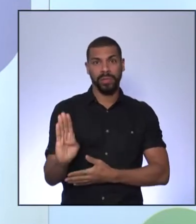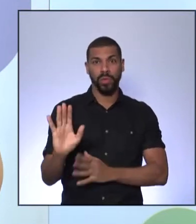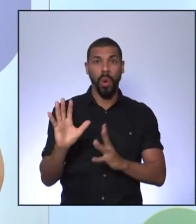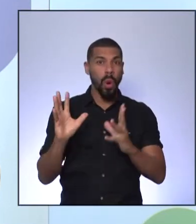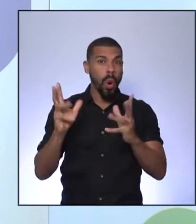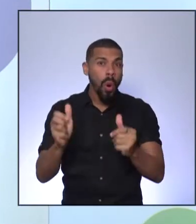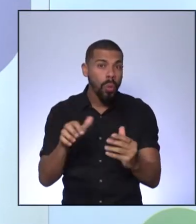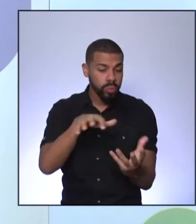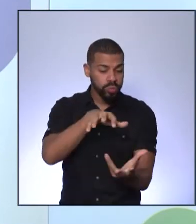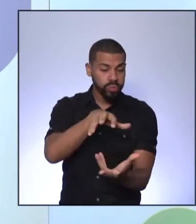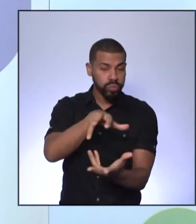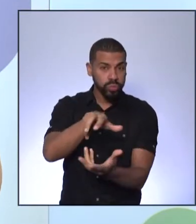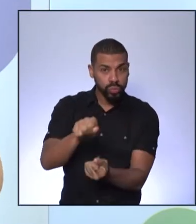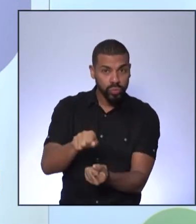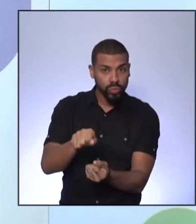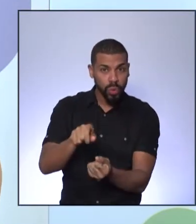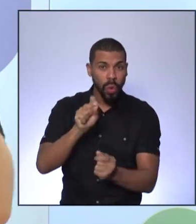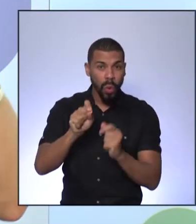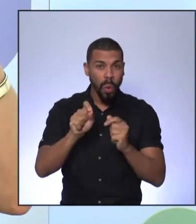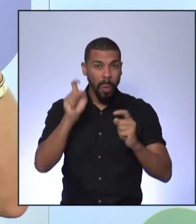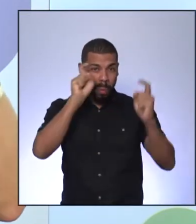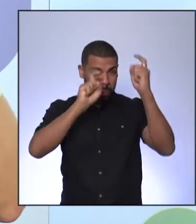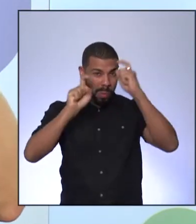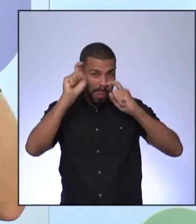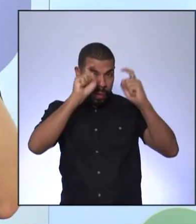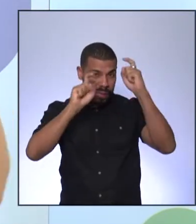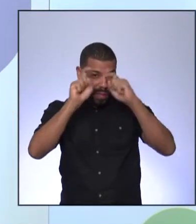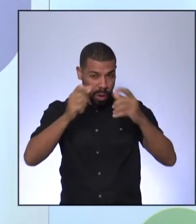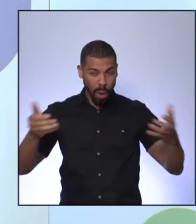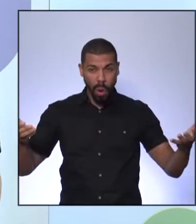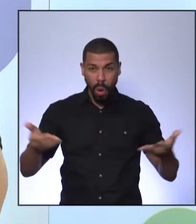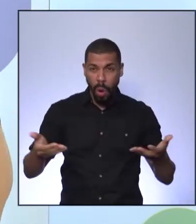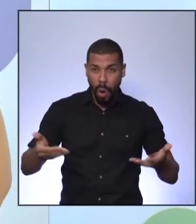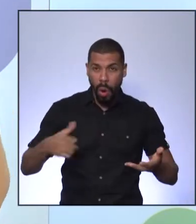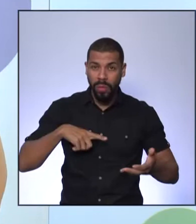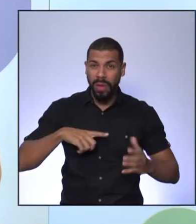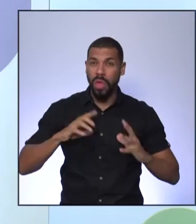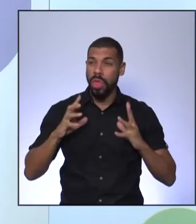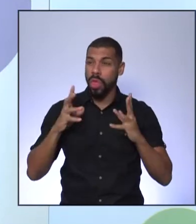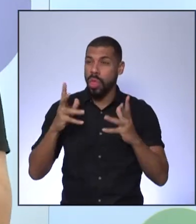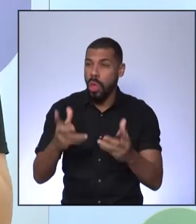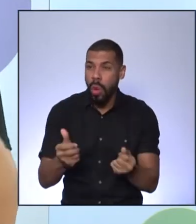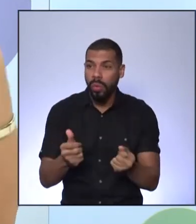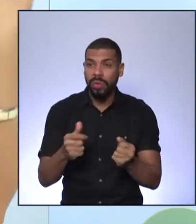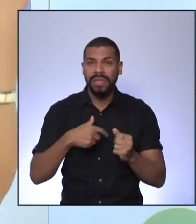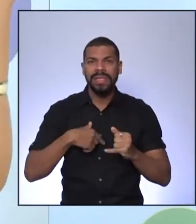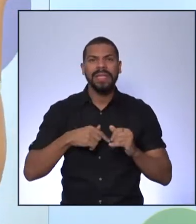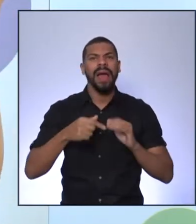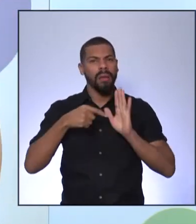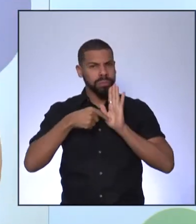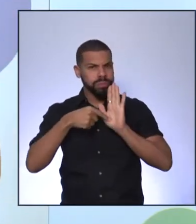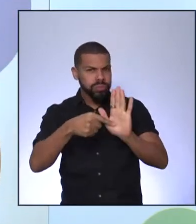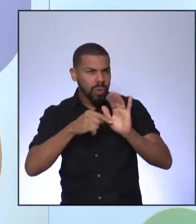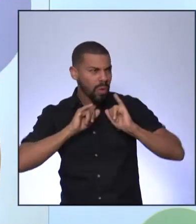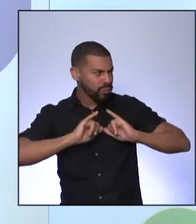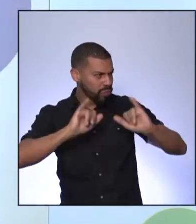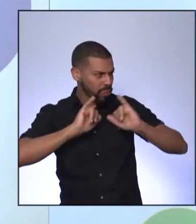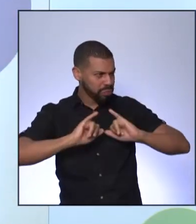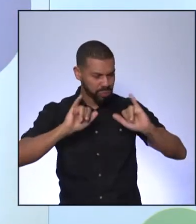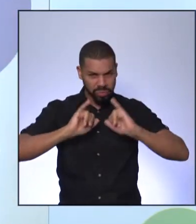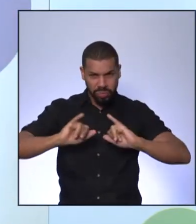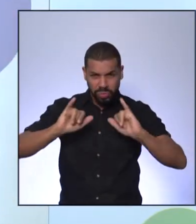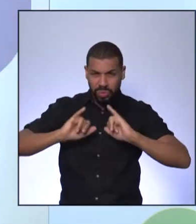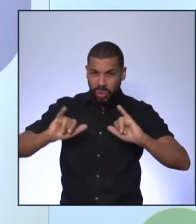mundo. Então, é uma preocupação hoje que a gente tem evidente, a todo momento a mídia traz, os